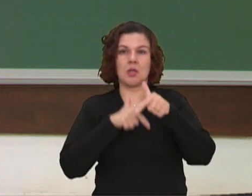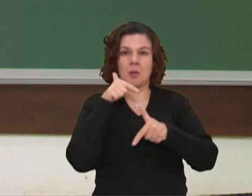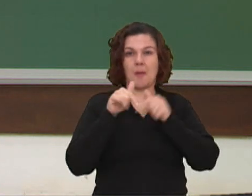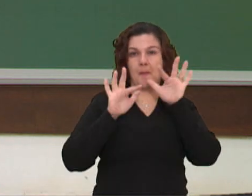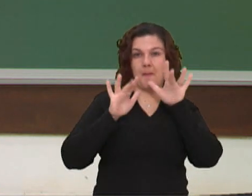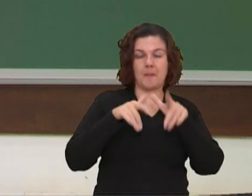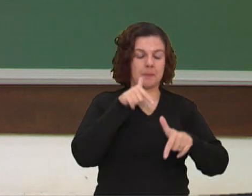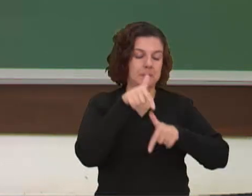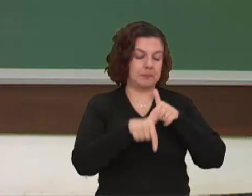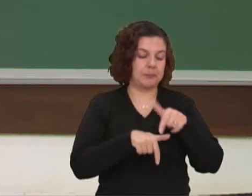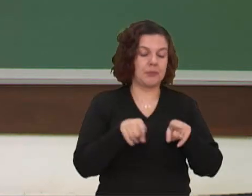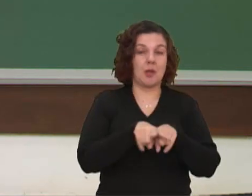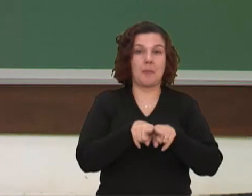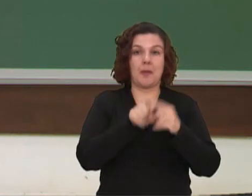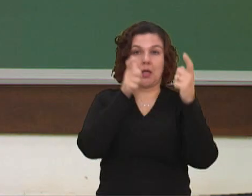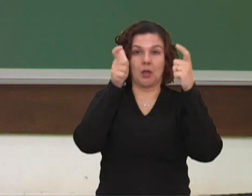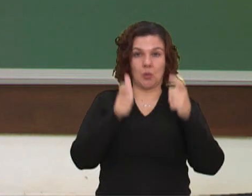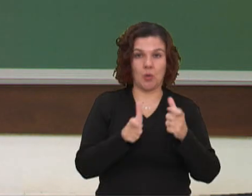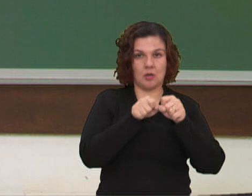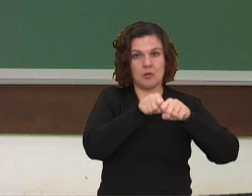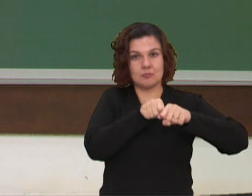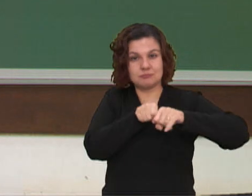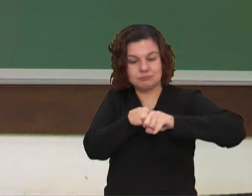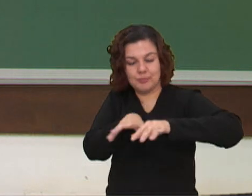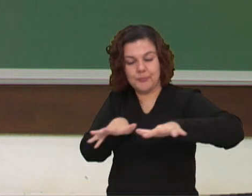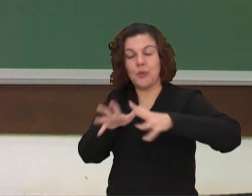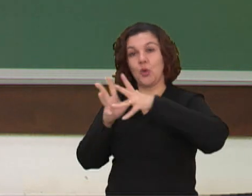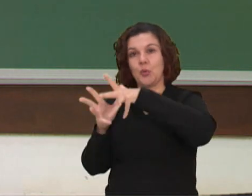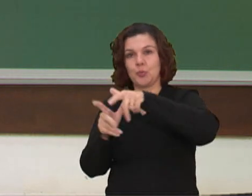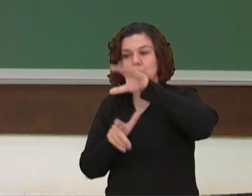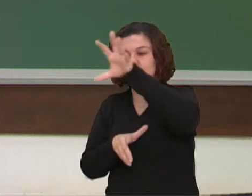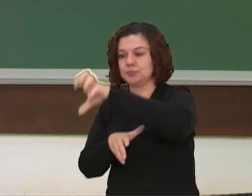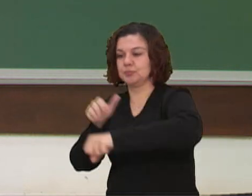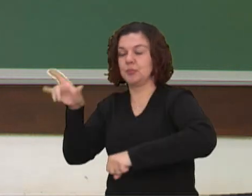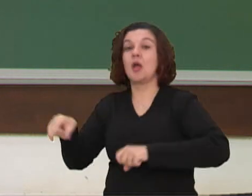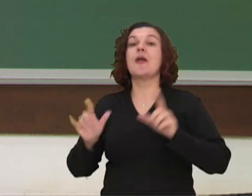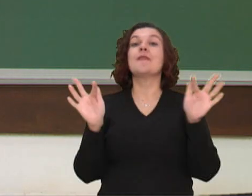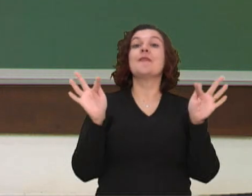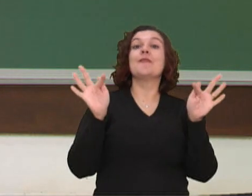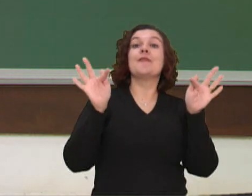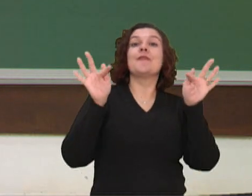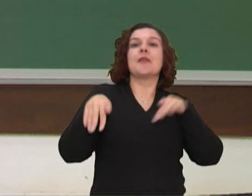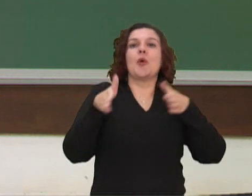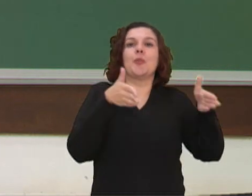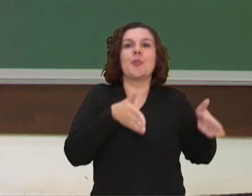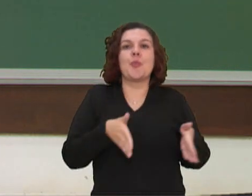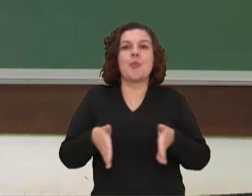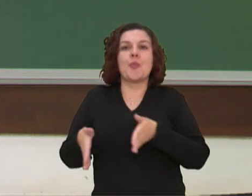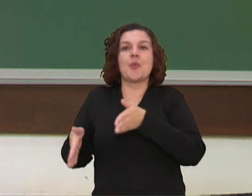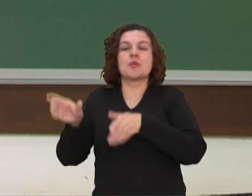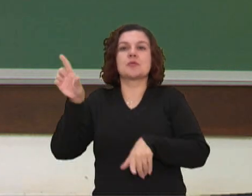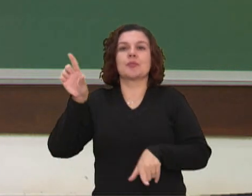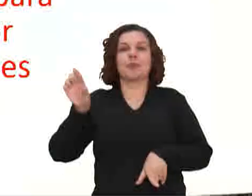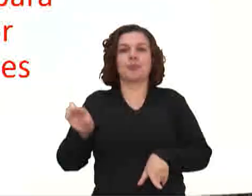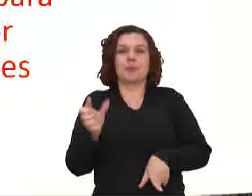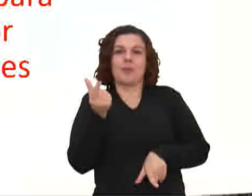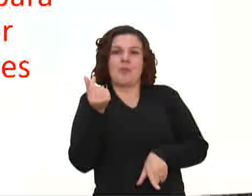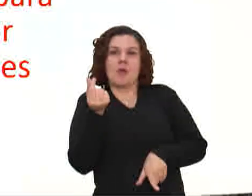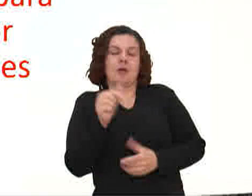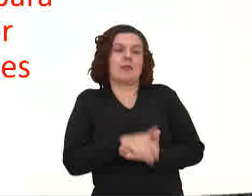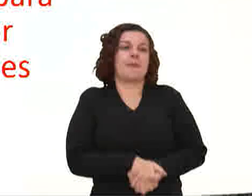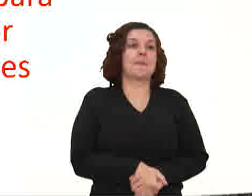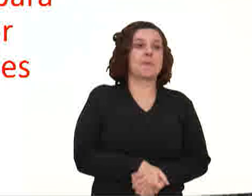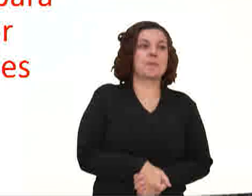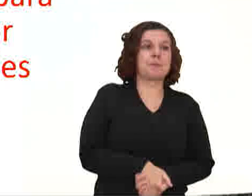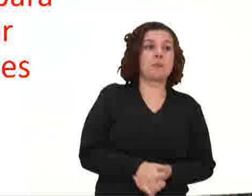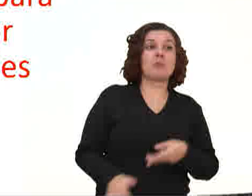processo industrial, ou seja, me espalho pelo mundo todo com filiais, eu consigo ter produtos mais atraentes em termos de valor. Qual